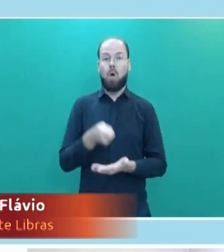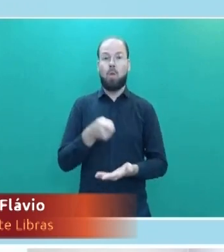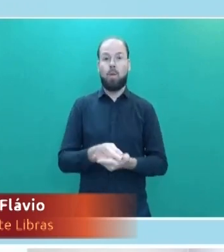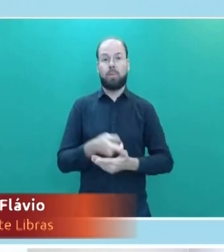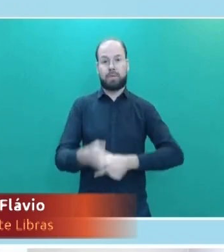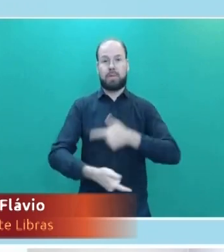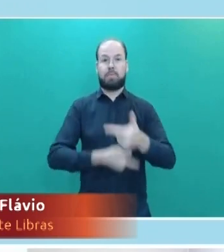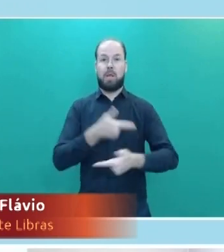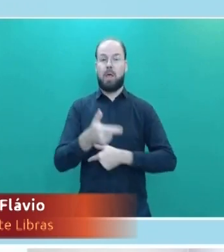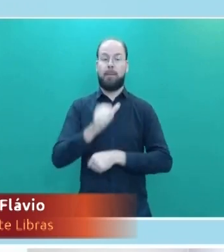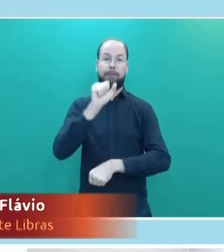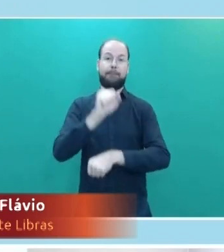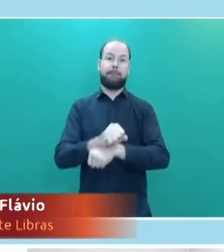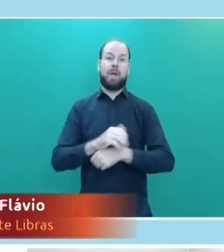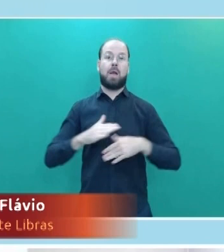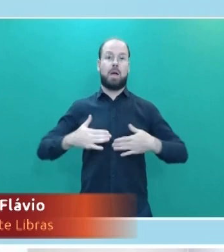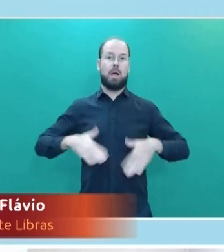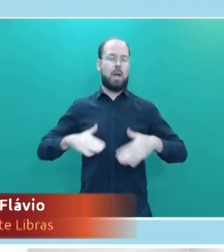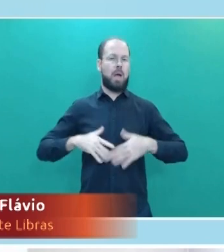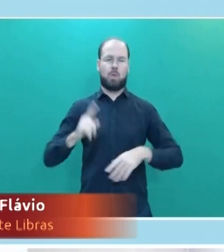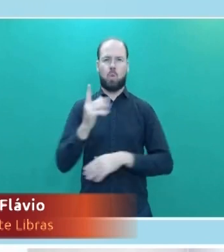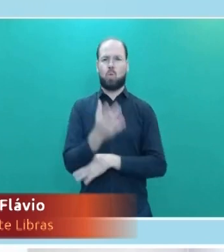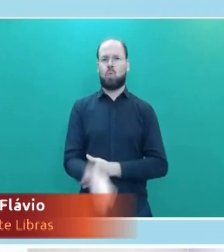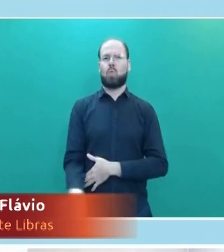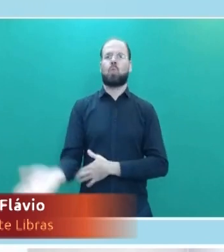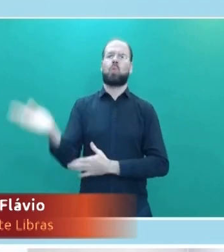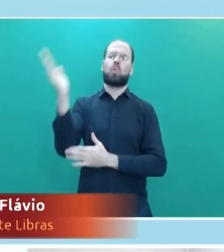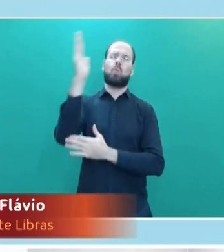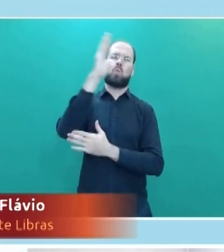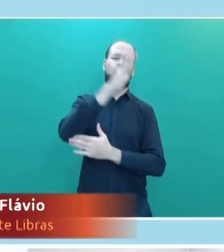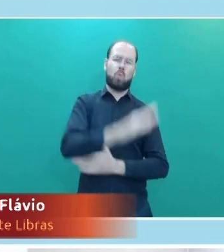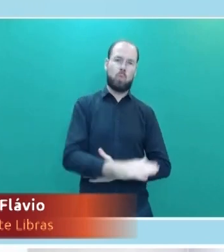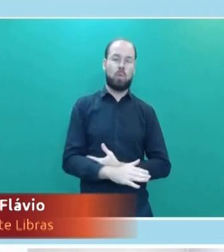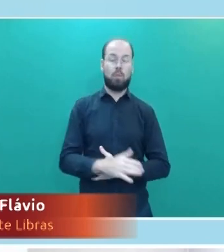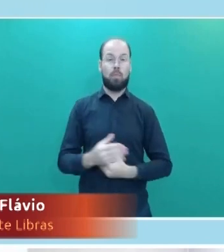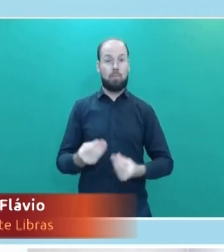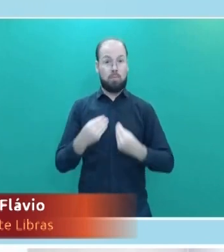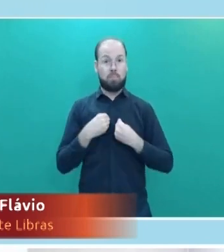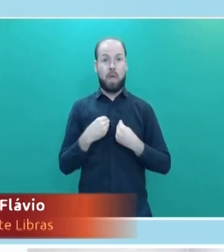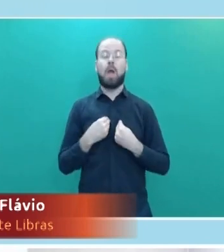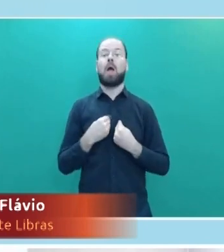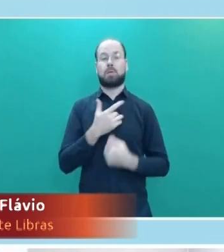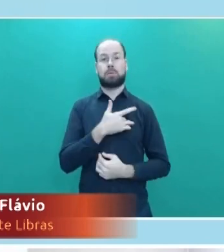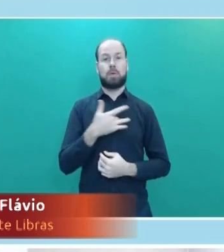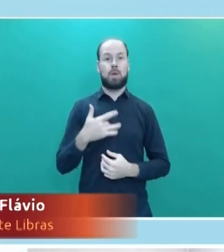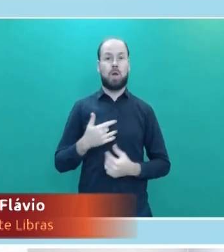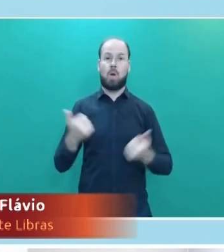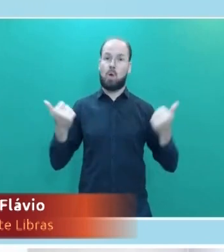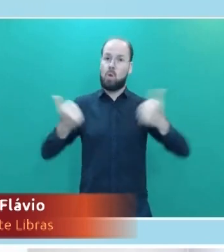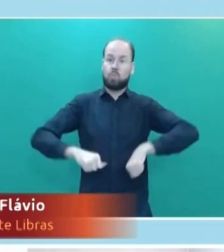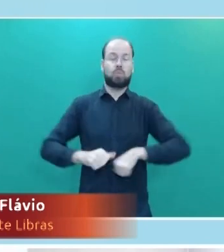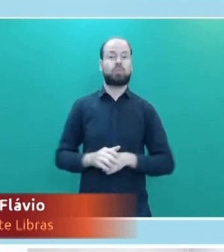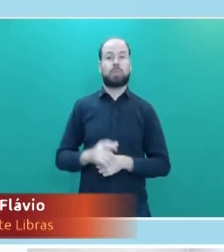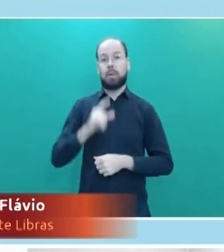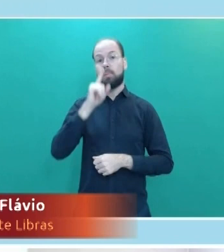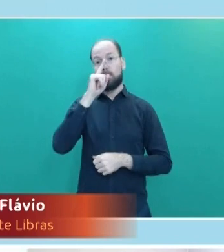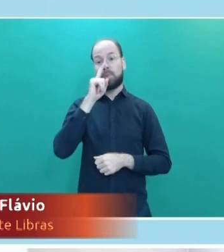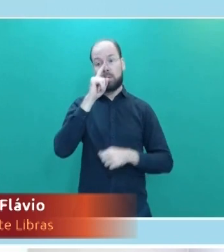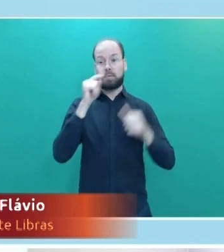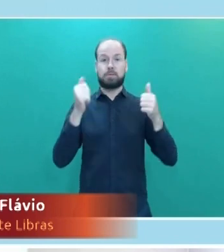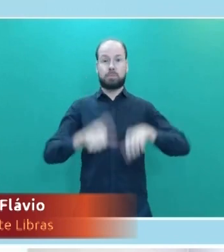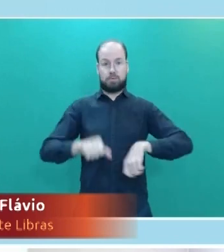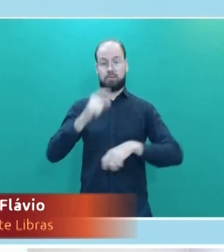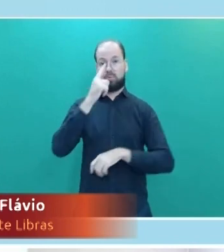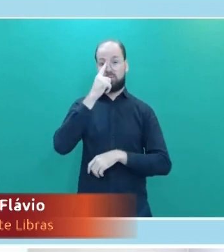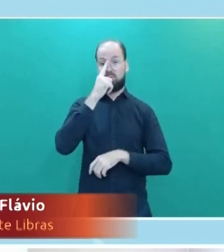sol, jornada exaustiva, que mata a saúde e coloca a vida em perigo. Ser tratado pior